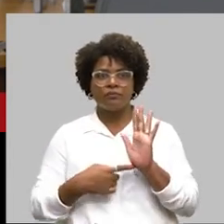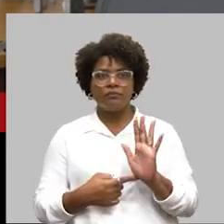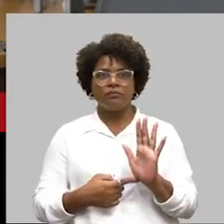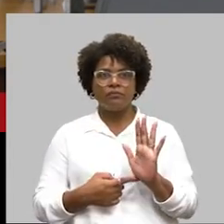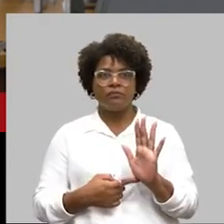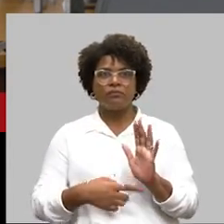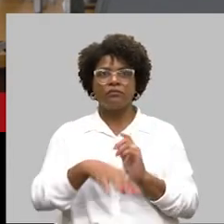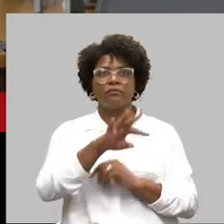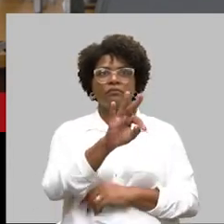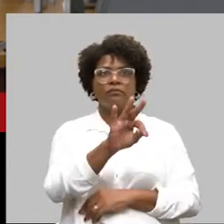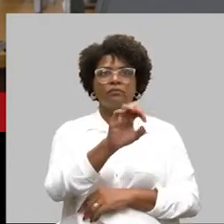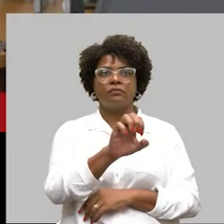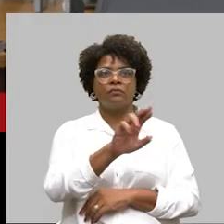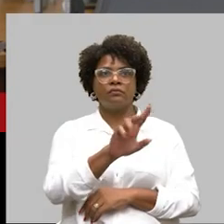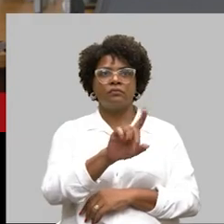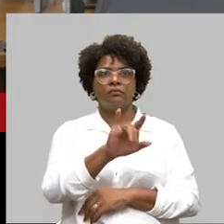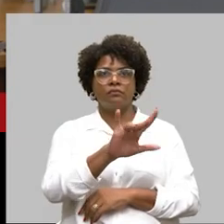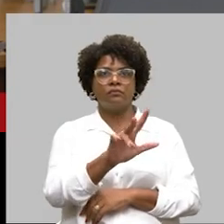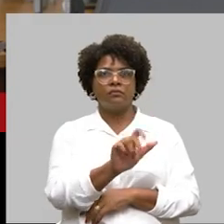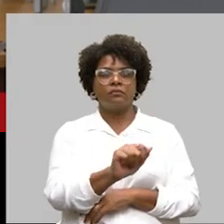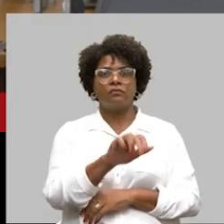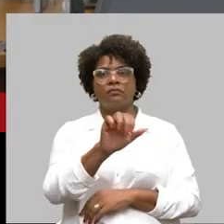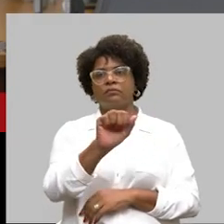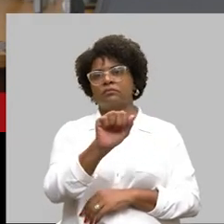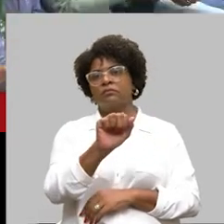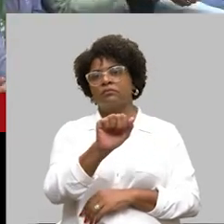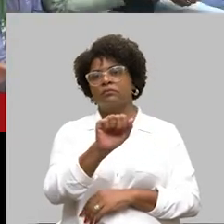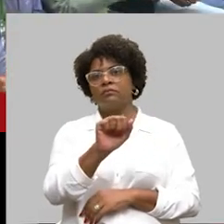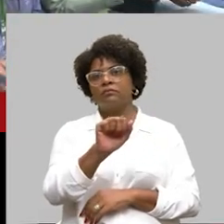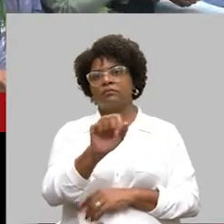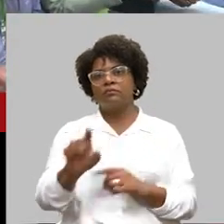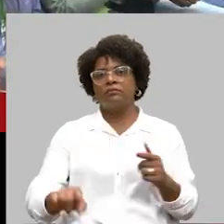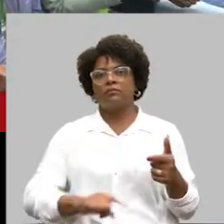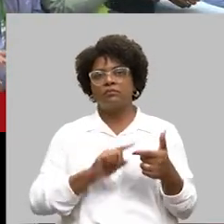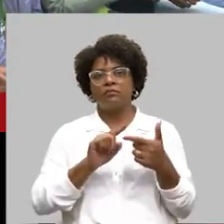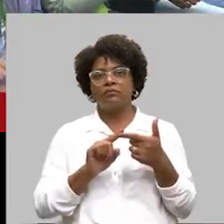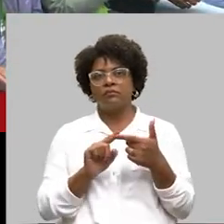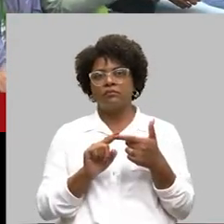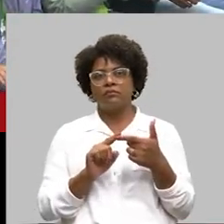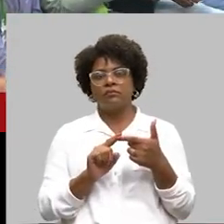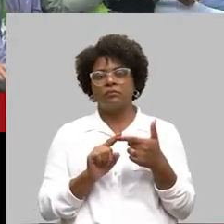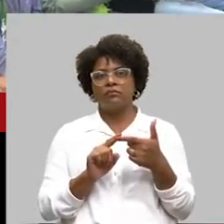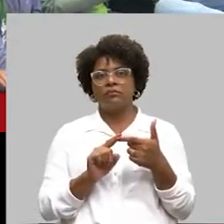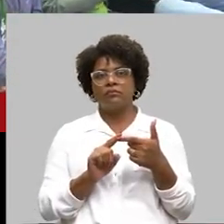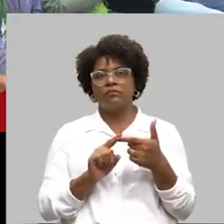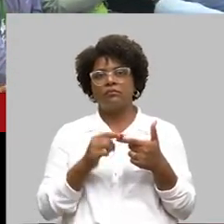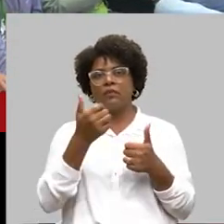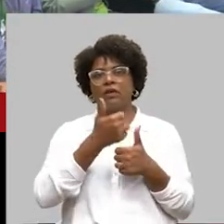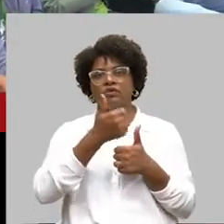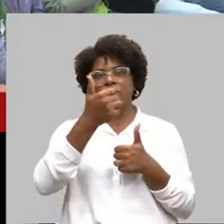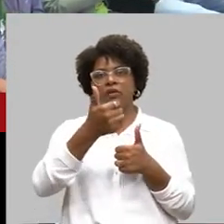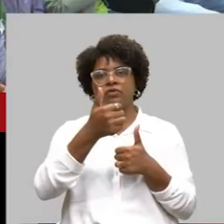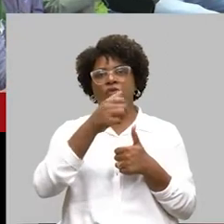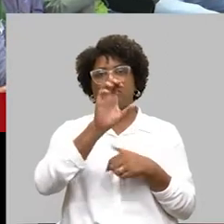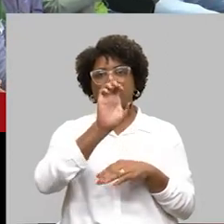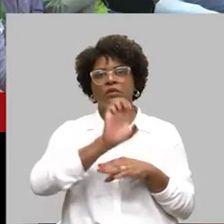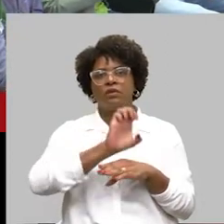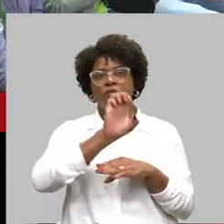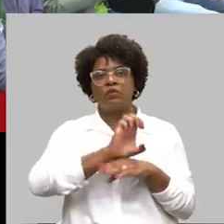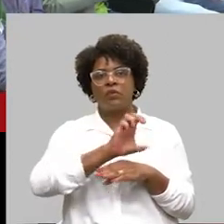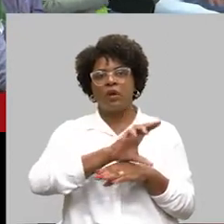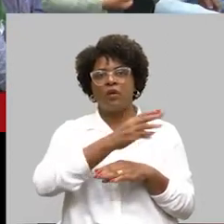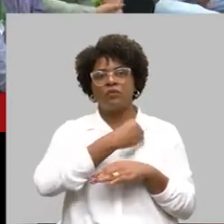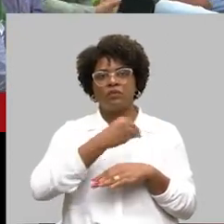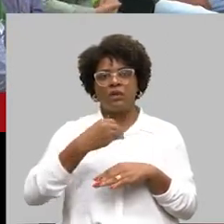Terezinha Sabino de Souza direção Estadual do setor de saúde do Movimento dos trabalhadores